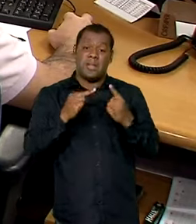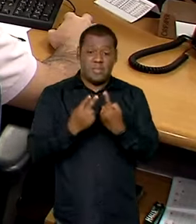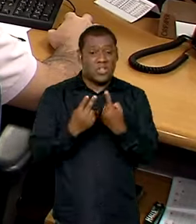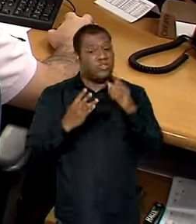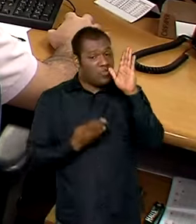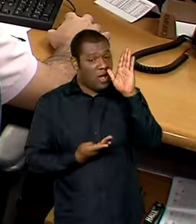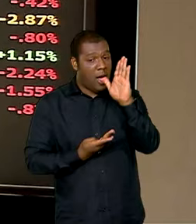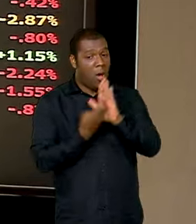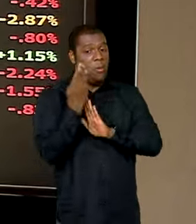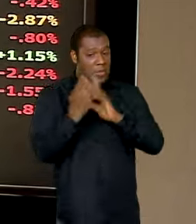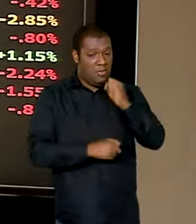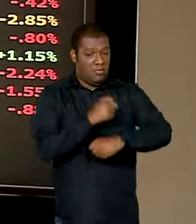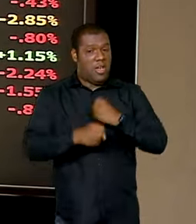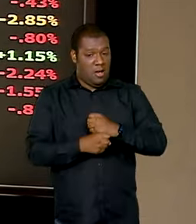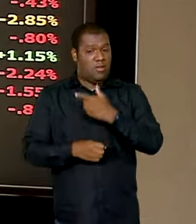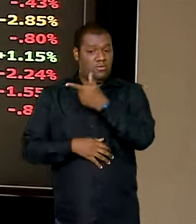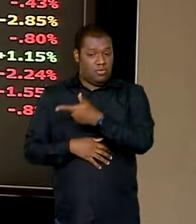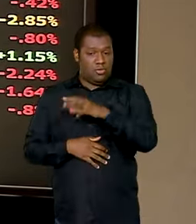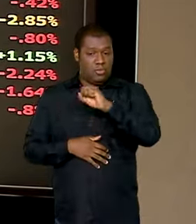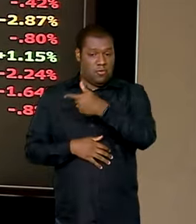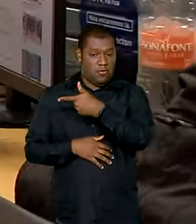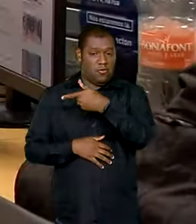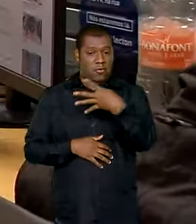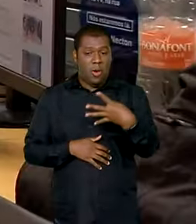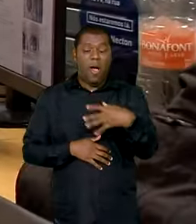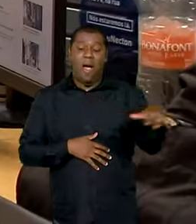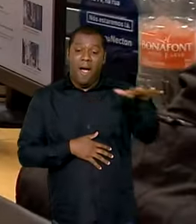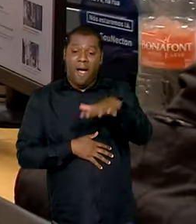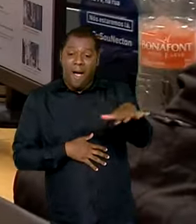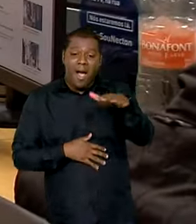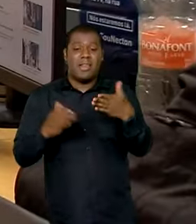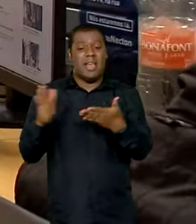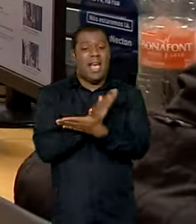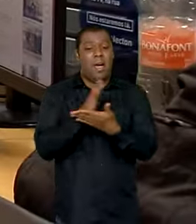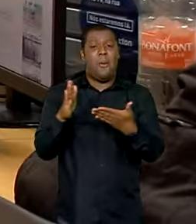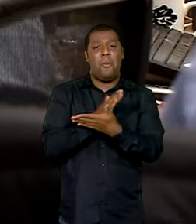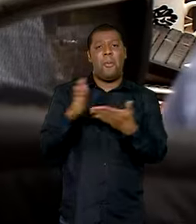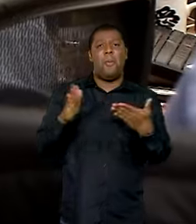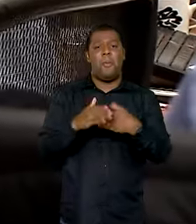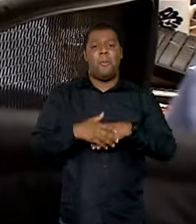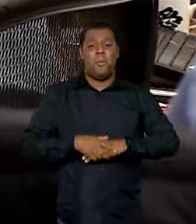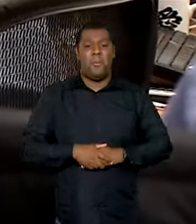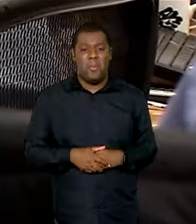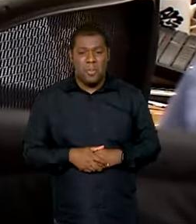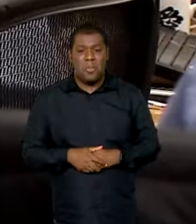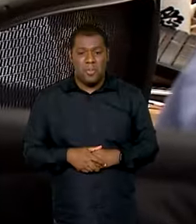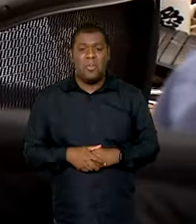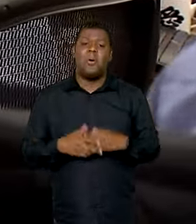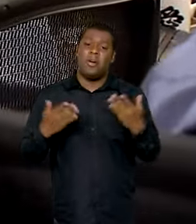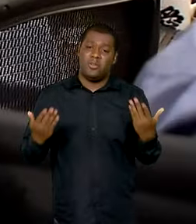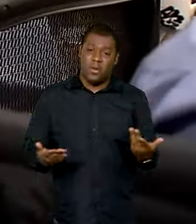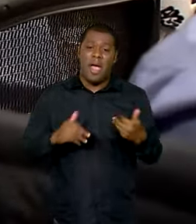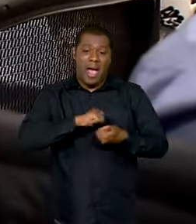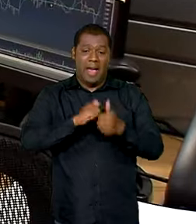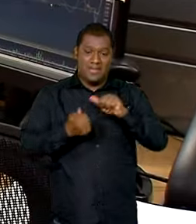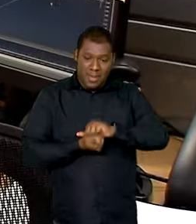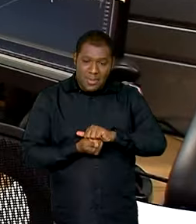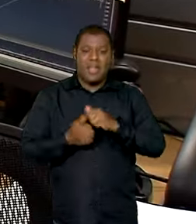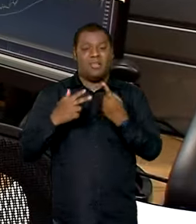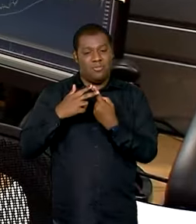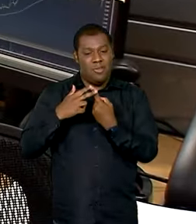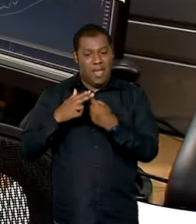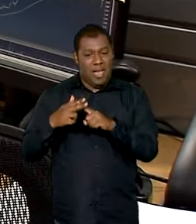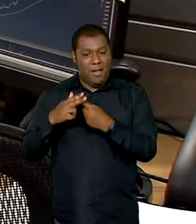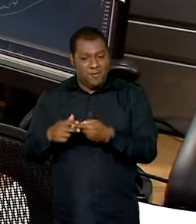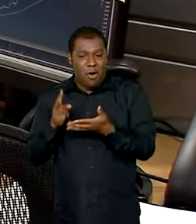aumento para este ano até porque setores passam a ser taxados por conta da reforma tributária